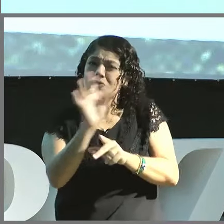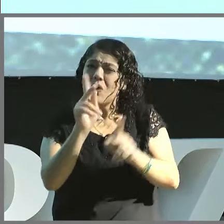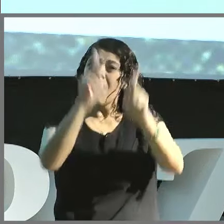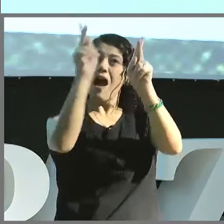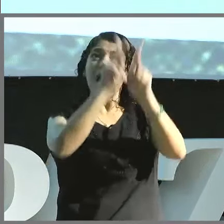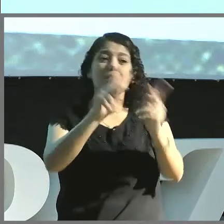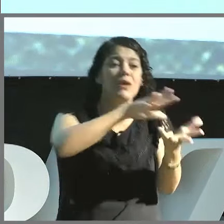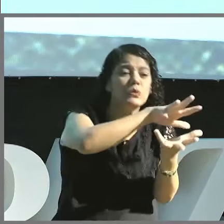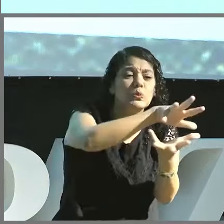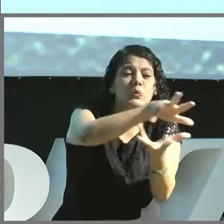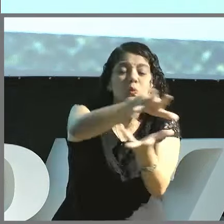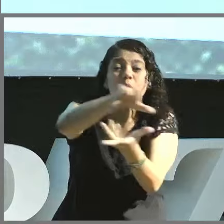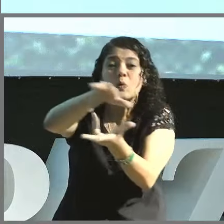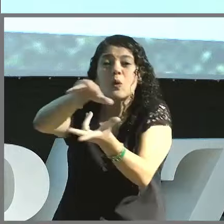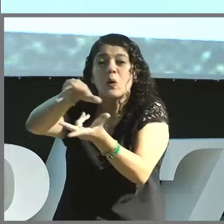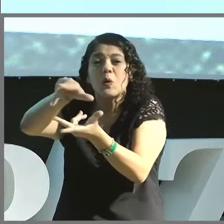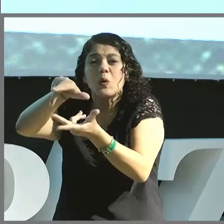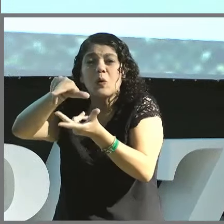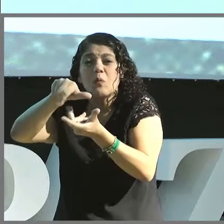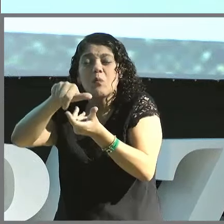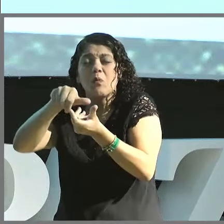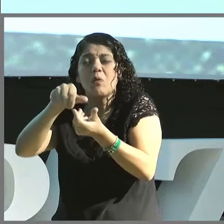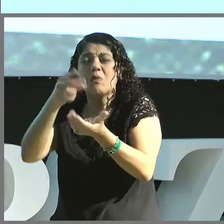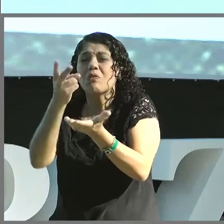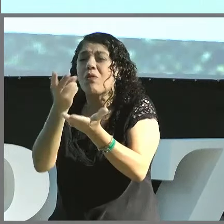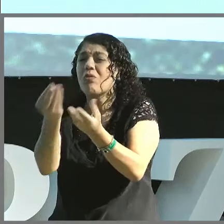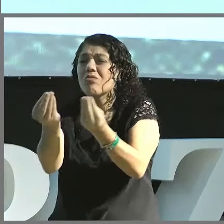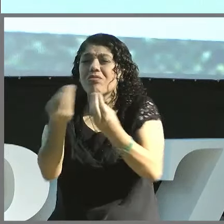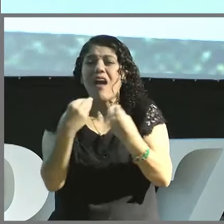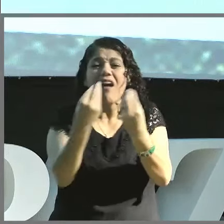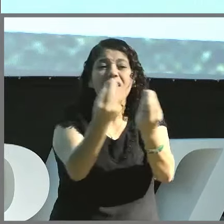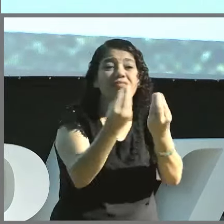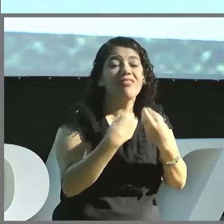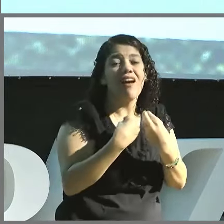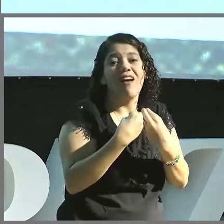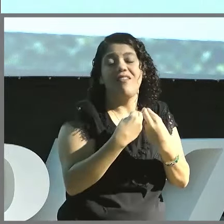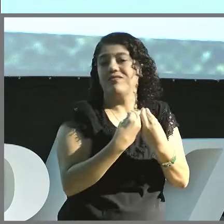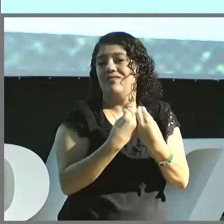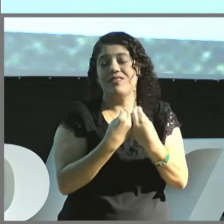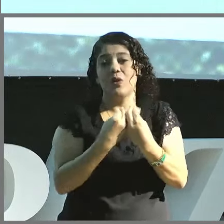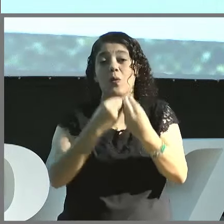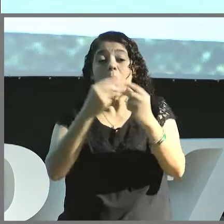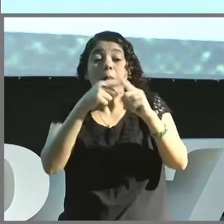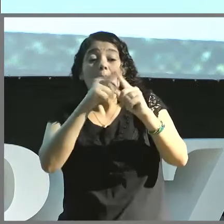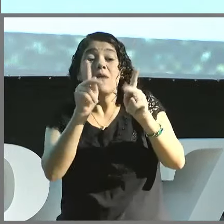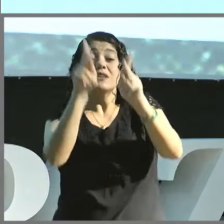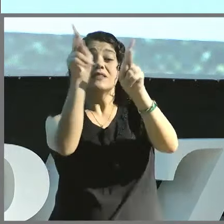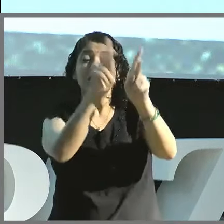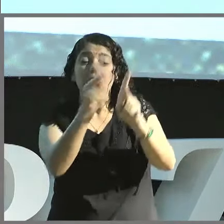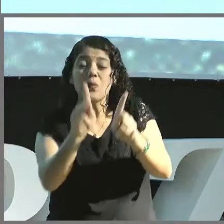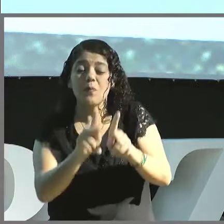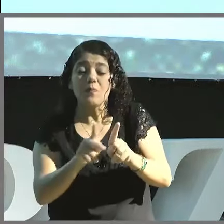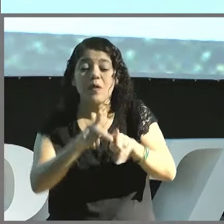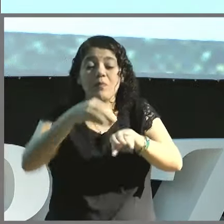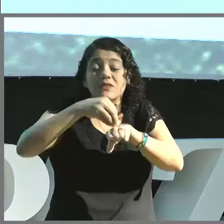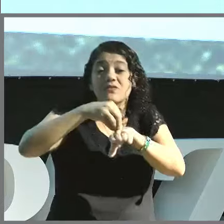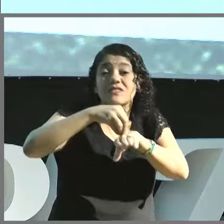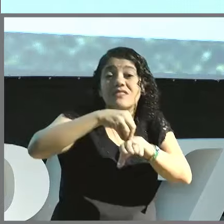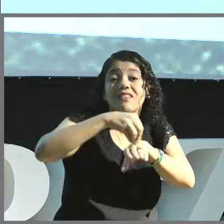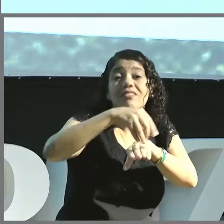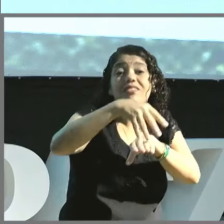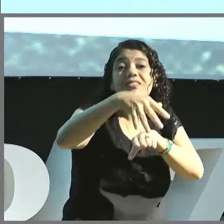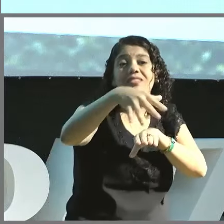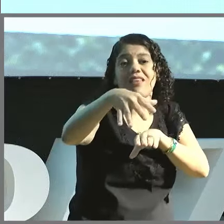o mundo se vos oferece, diria Jesus ao seu tempo. Por isso, o